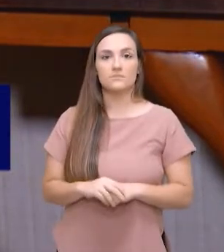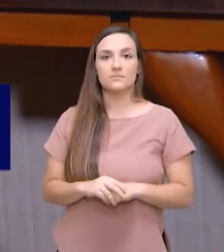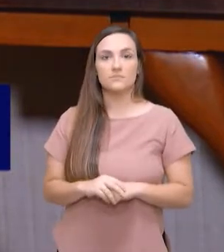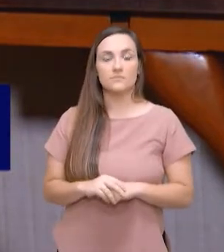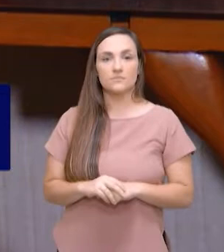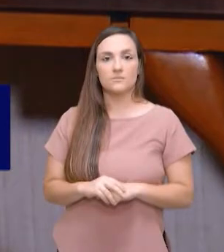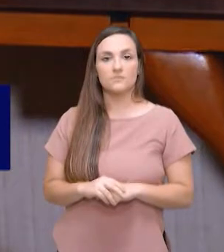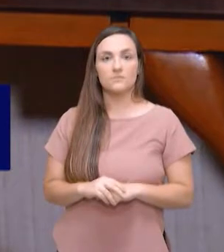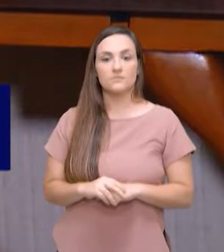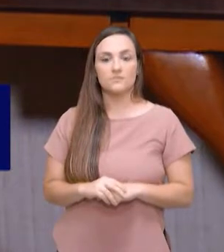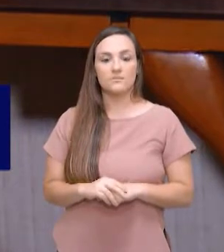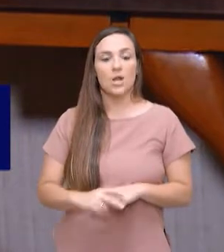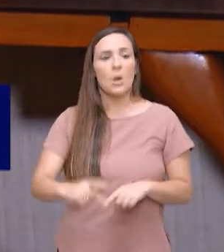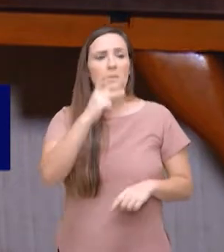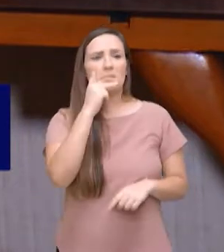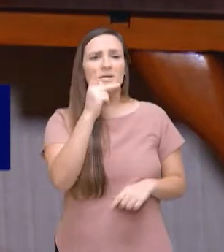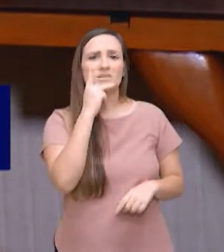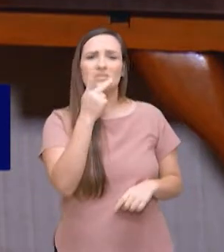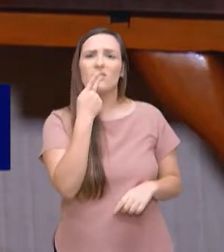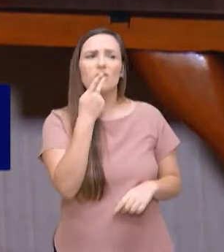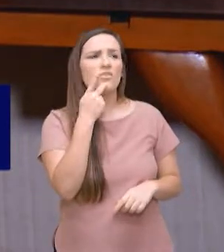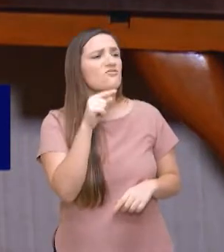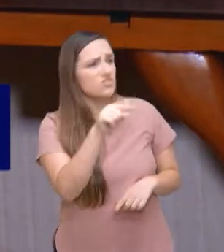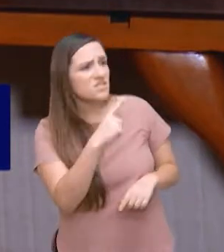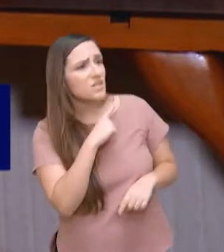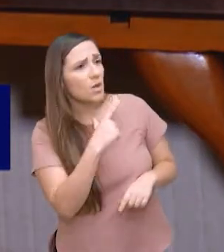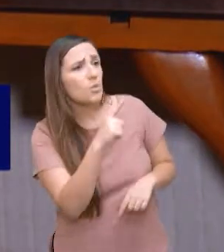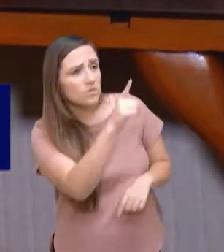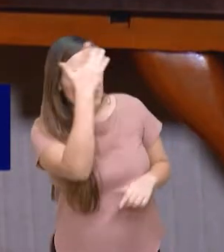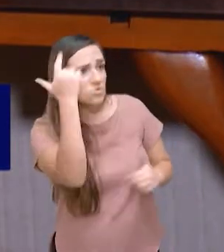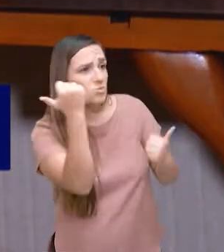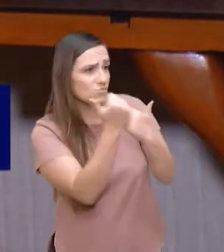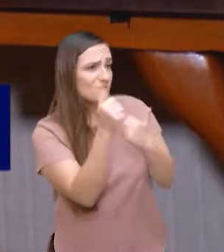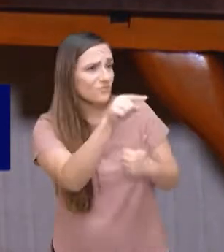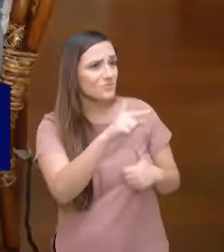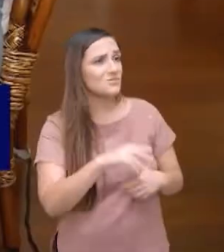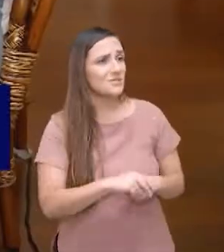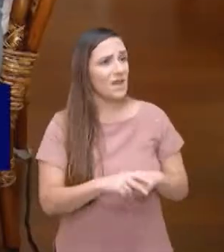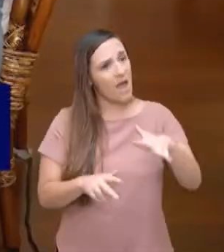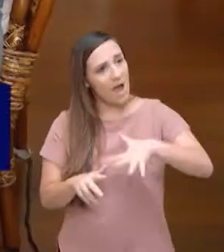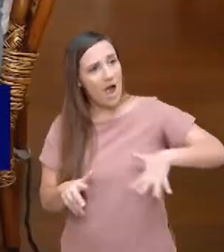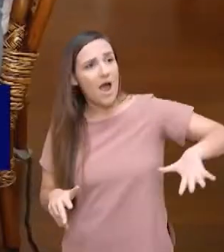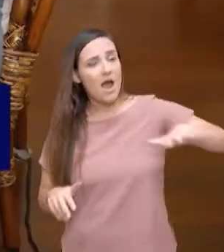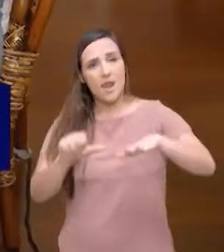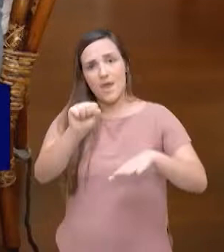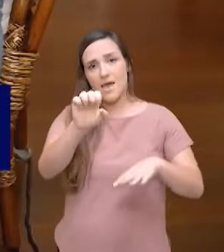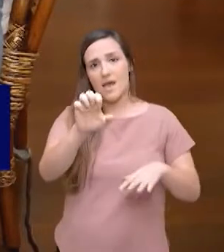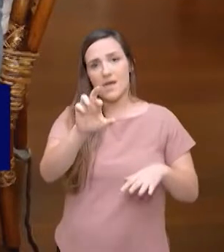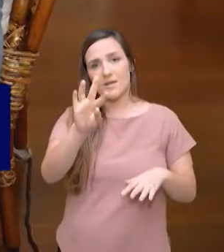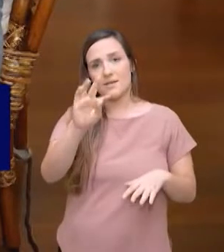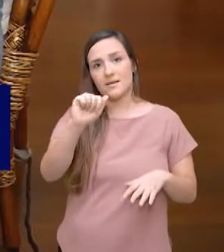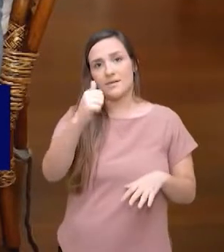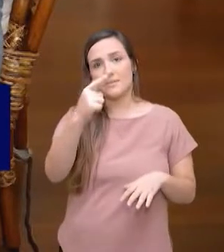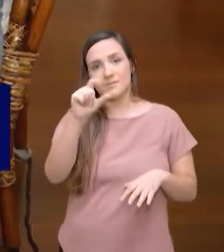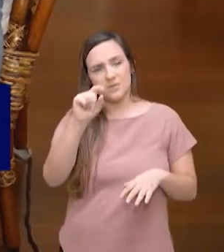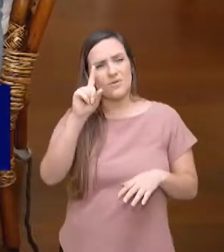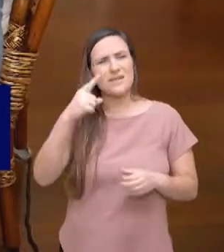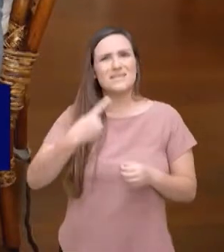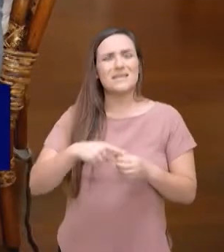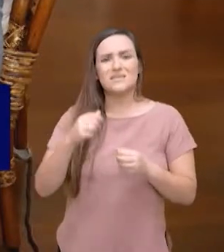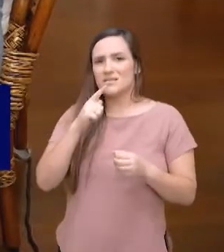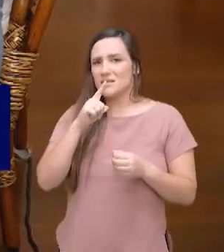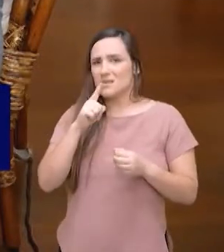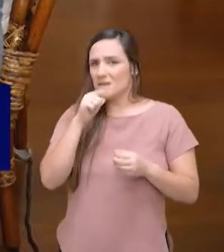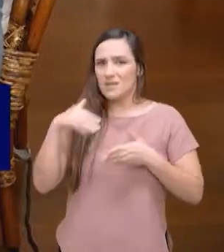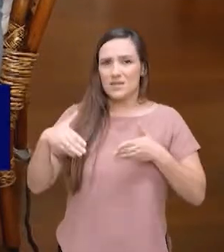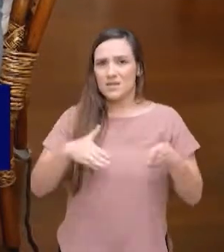queria um substituto na região dele, que era no chamado Sertão, que englobava a cidade de Rio